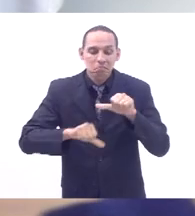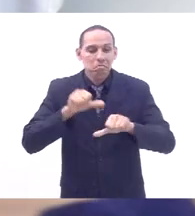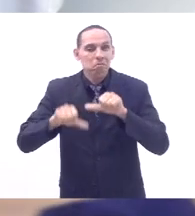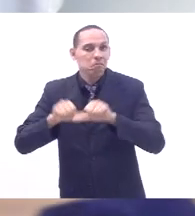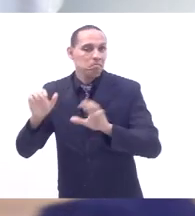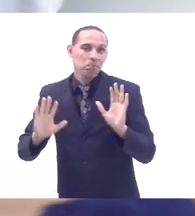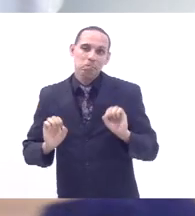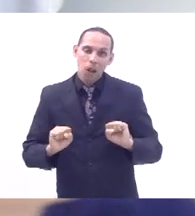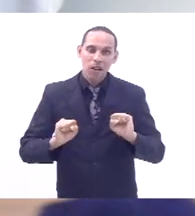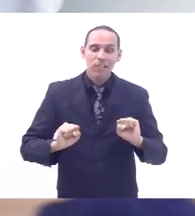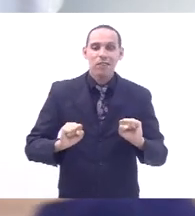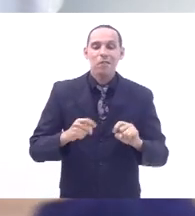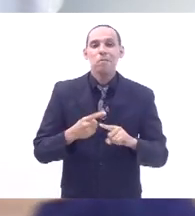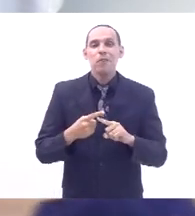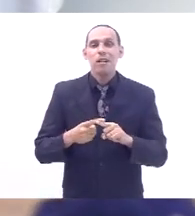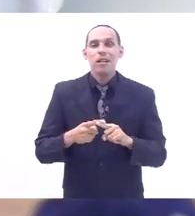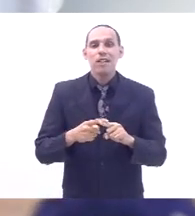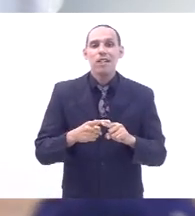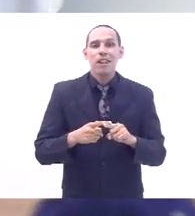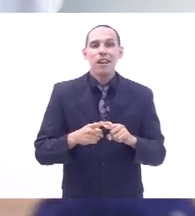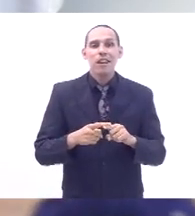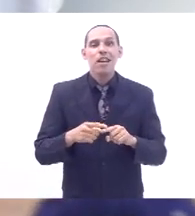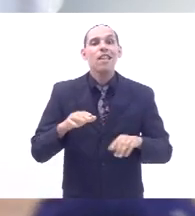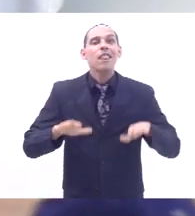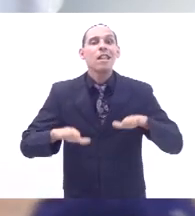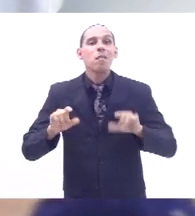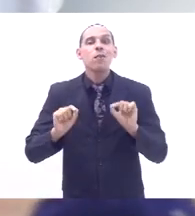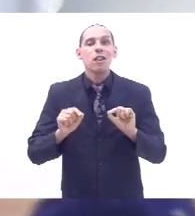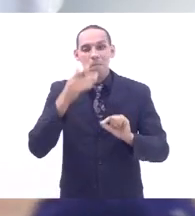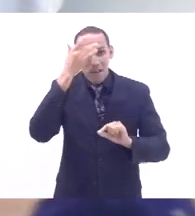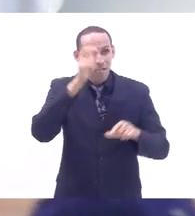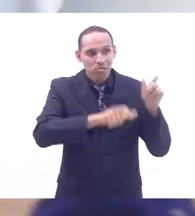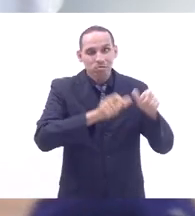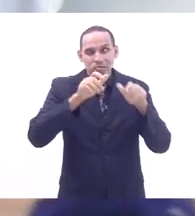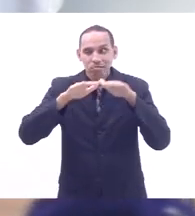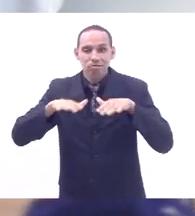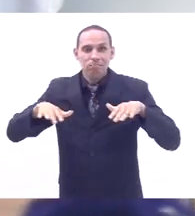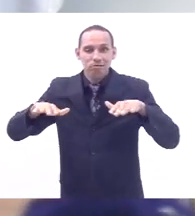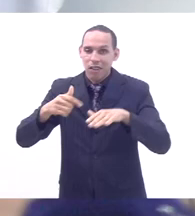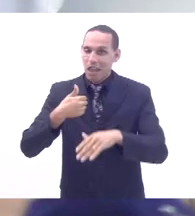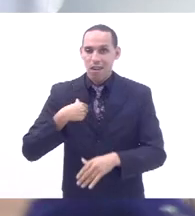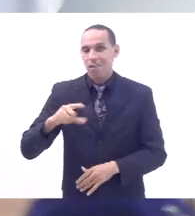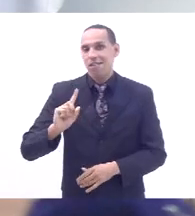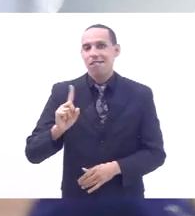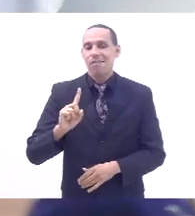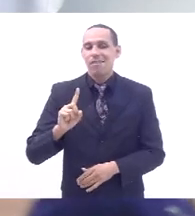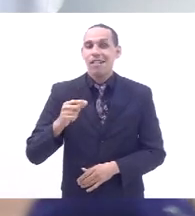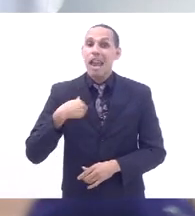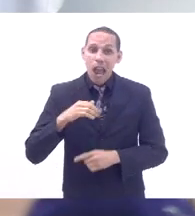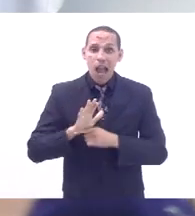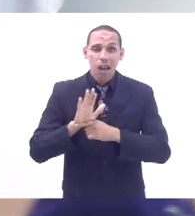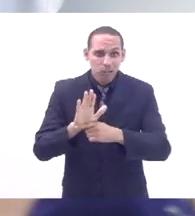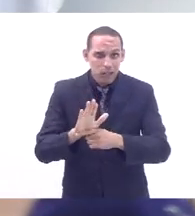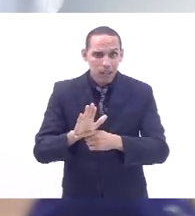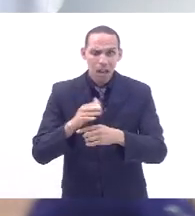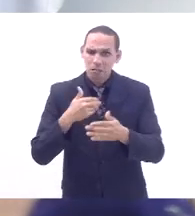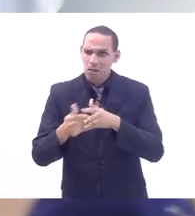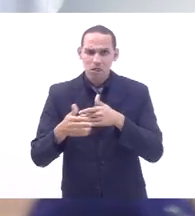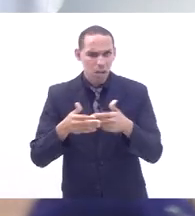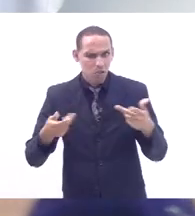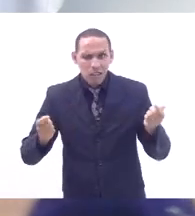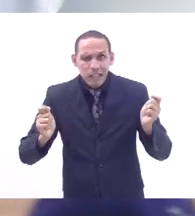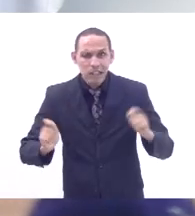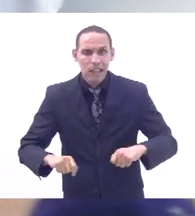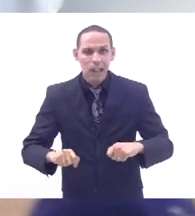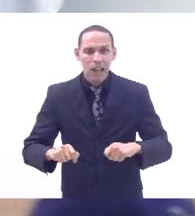coisas, porque isso aí só depende das pessoas, não depende de mim. Mas o que eu puder fazer para poder ajudar, independente de estar aqui ou